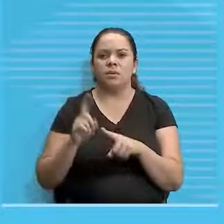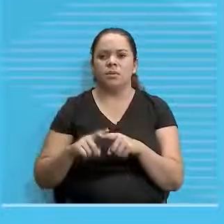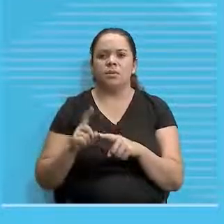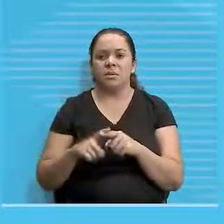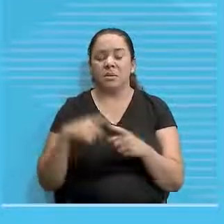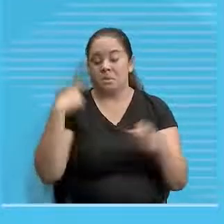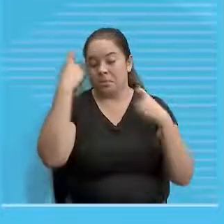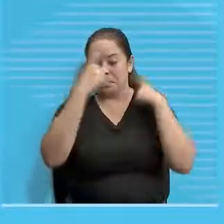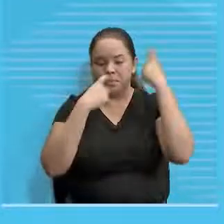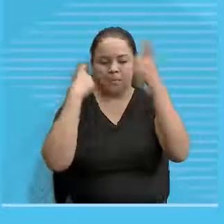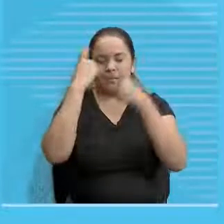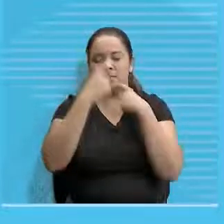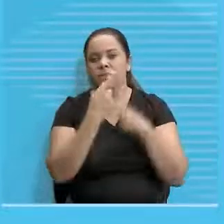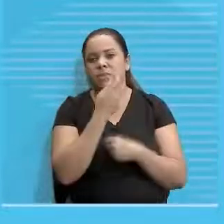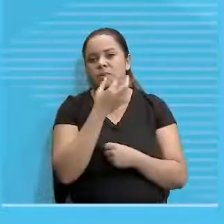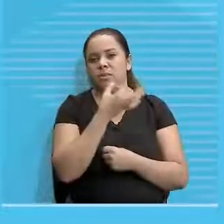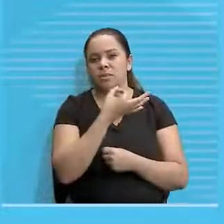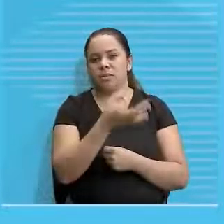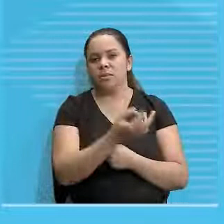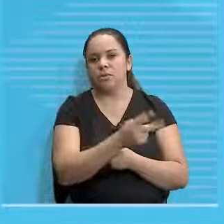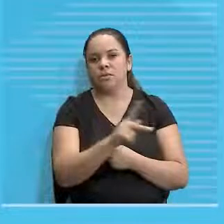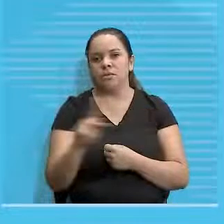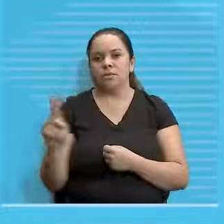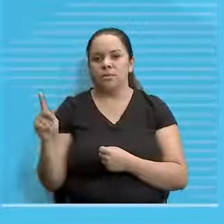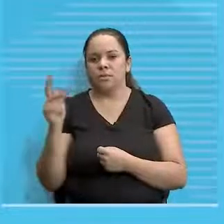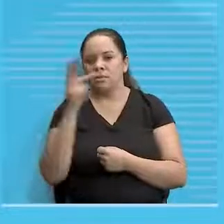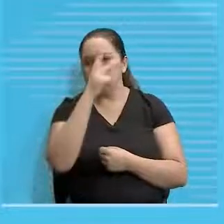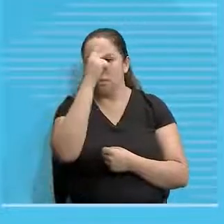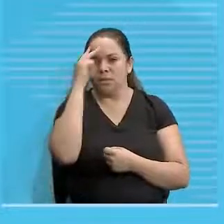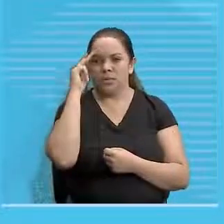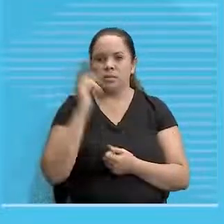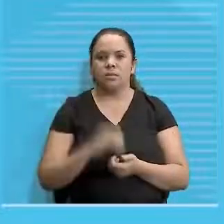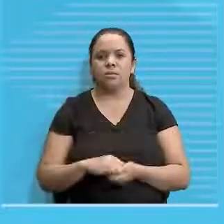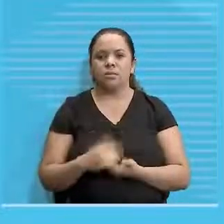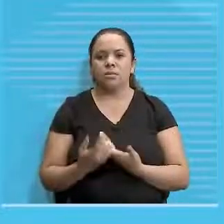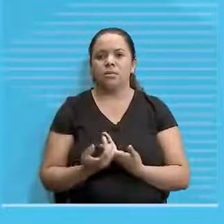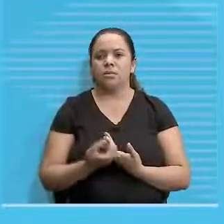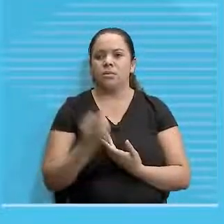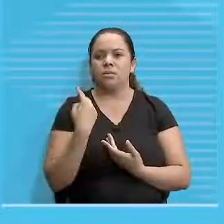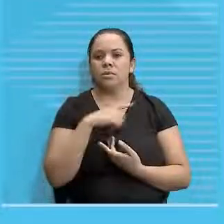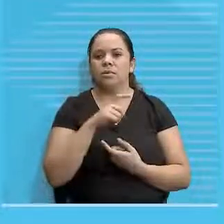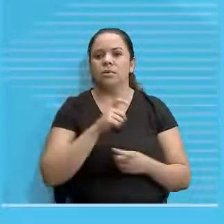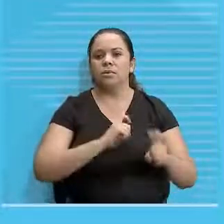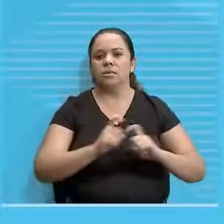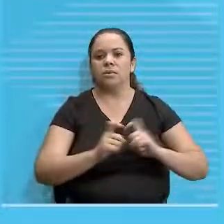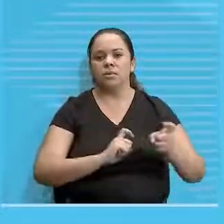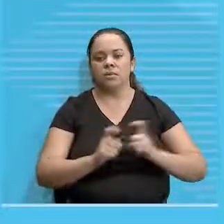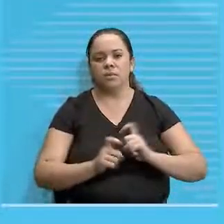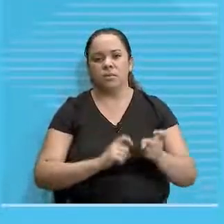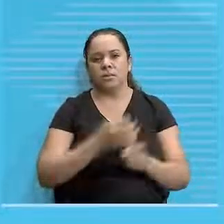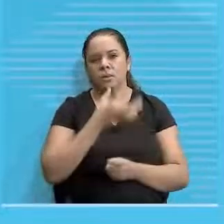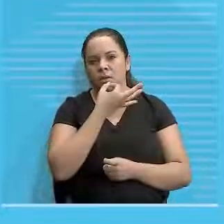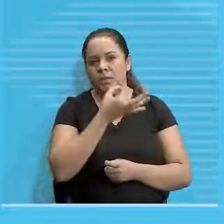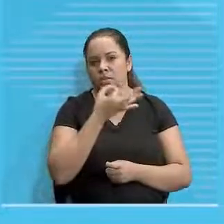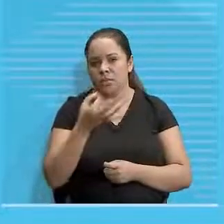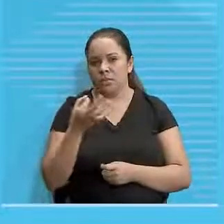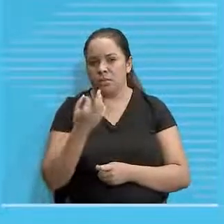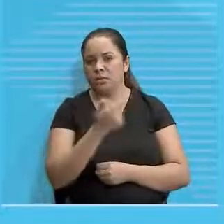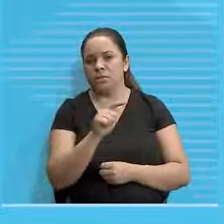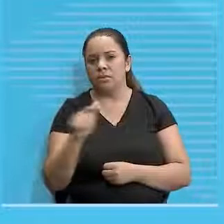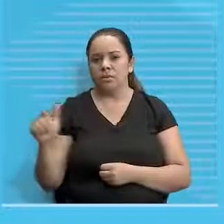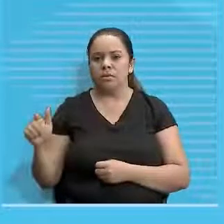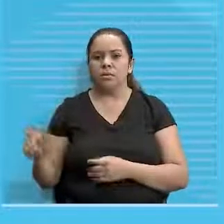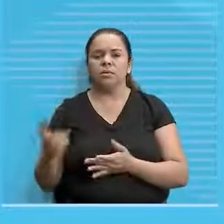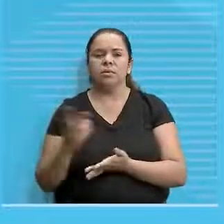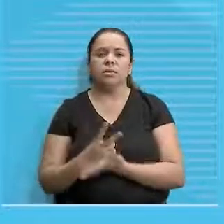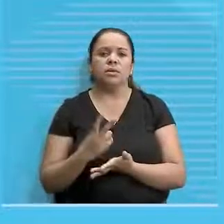né? E aí a gente discutiu que a opinião do outro sempre vai existir, né, gente? Por isso que é muito